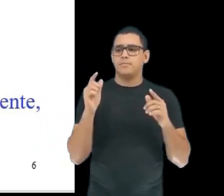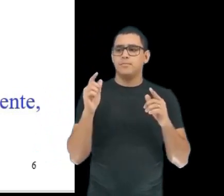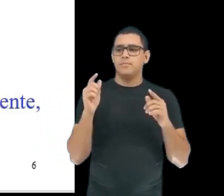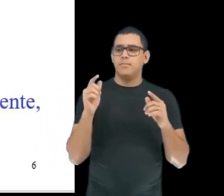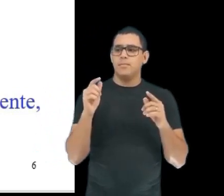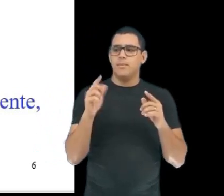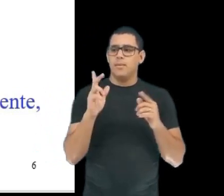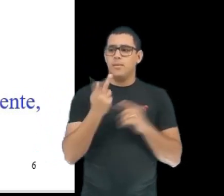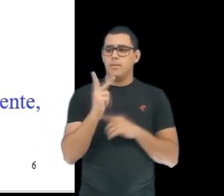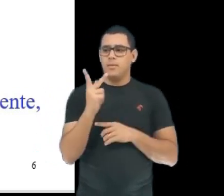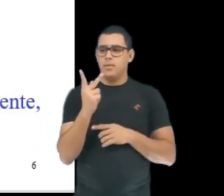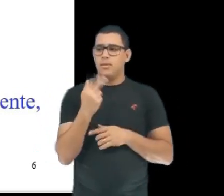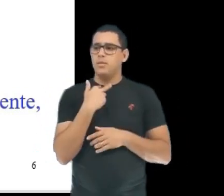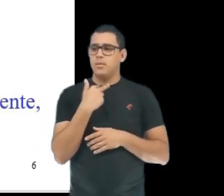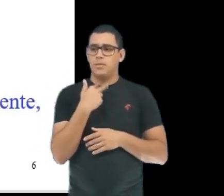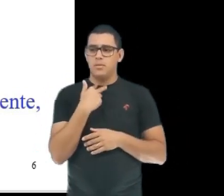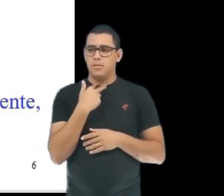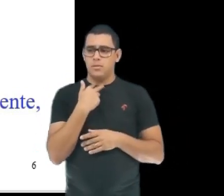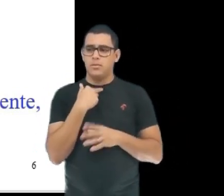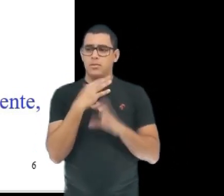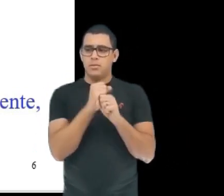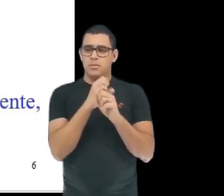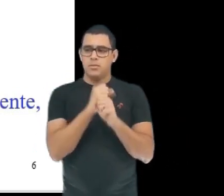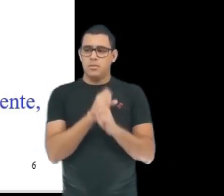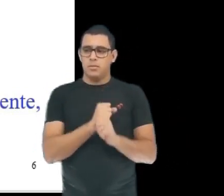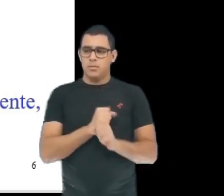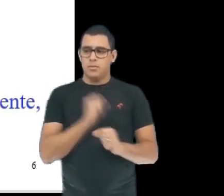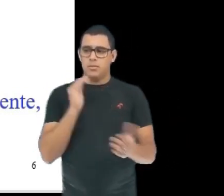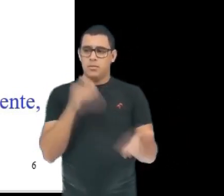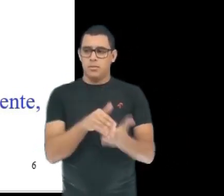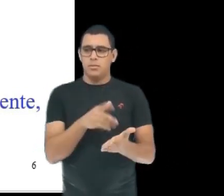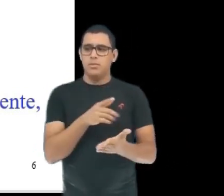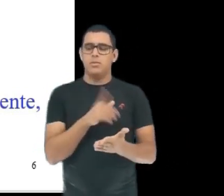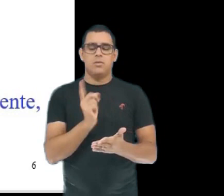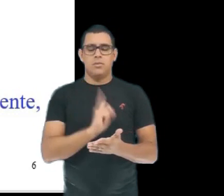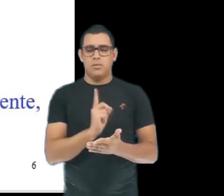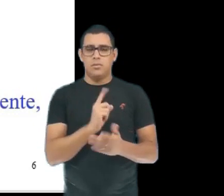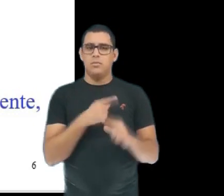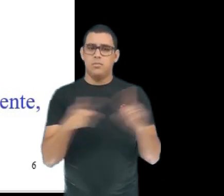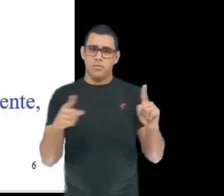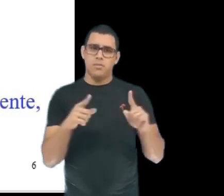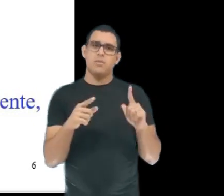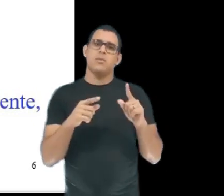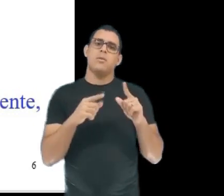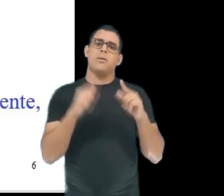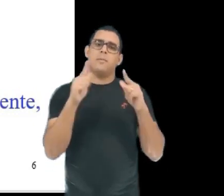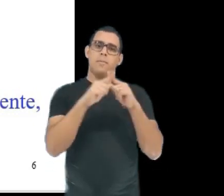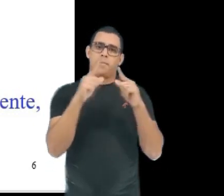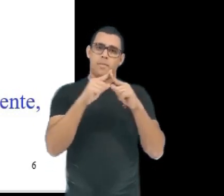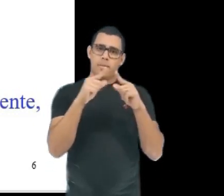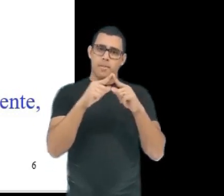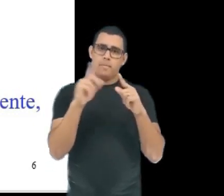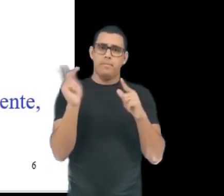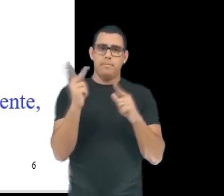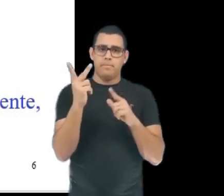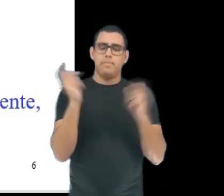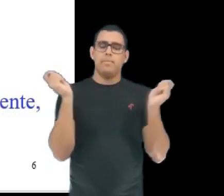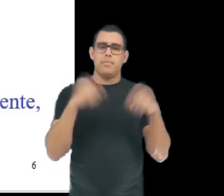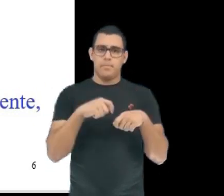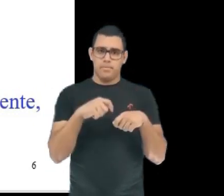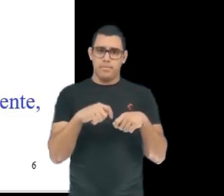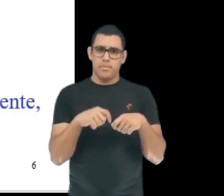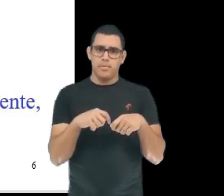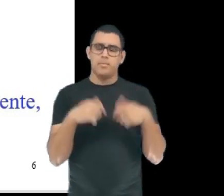certo? A entalpia não pode ser medida diretamente, mas a variação sim, né? Então, a gente não sabe